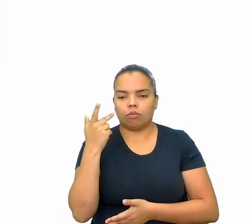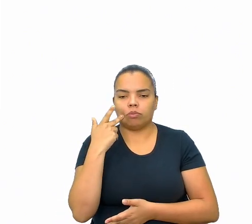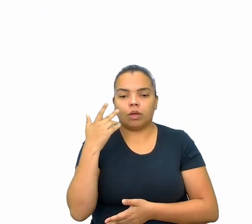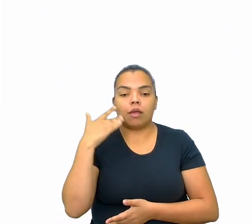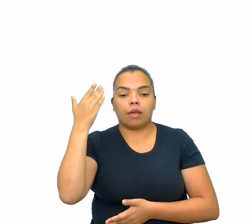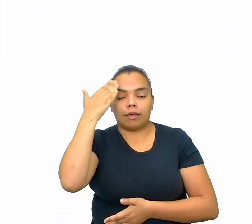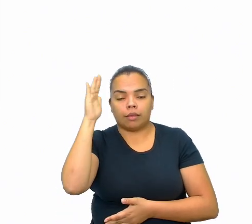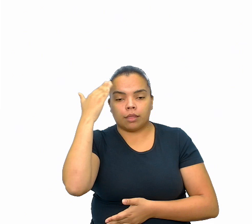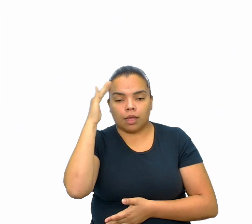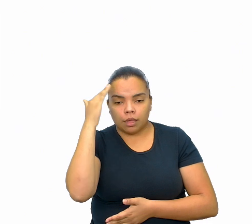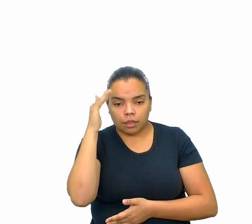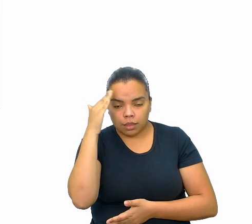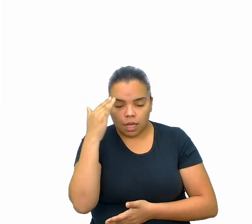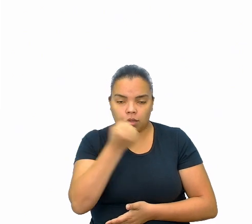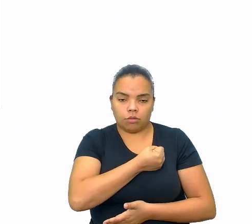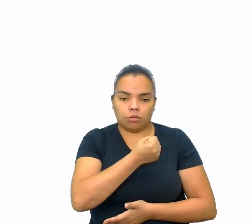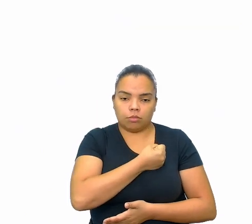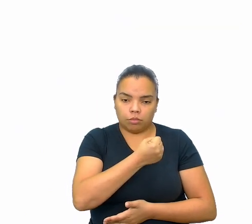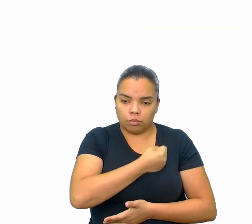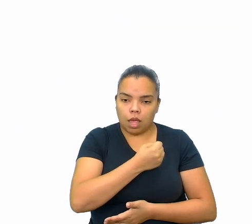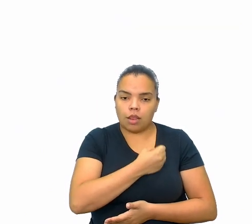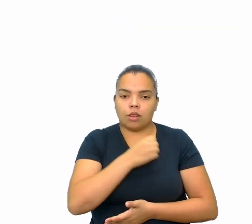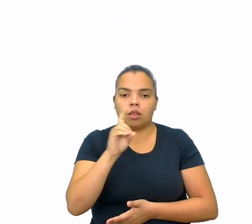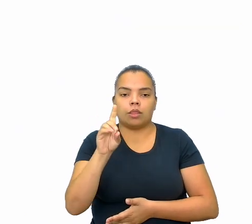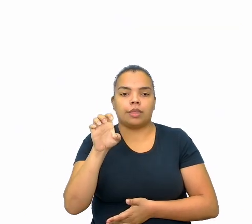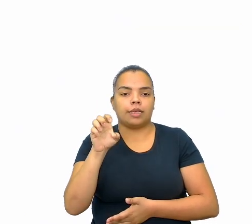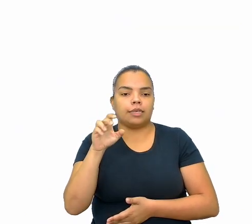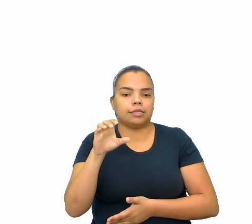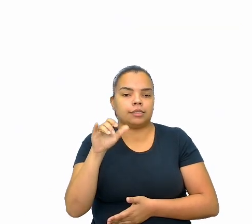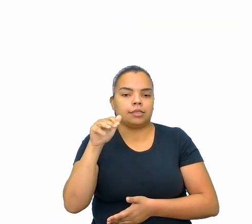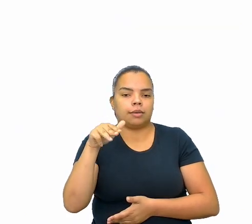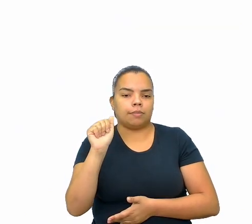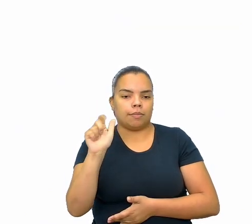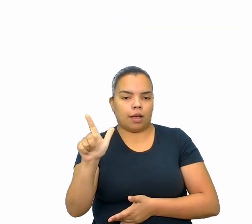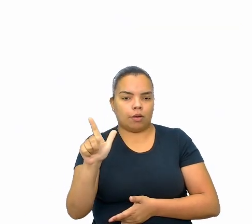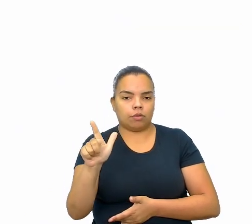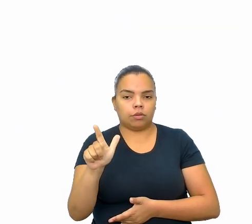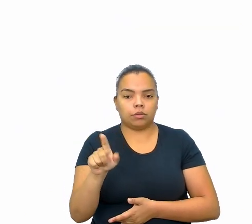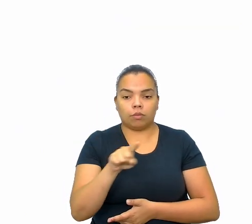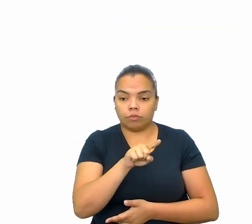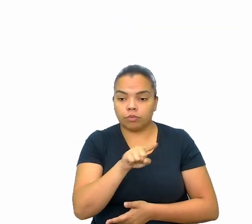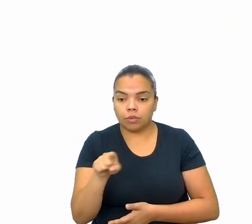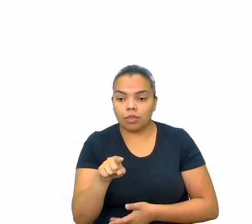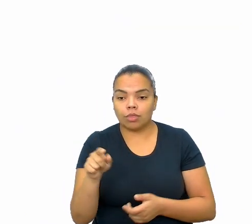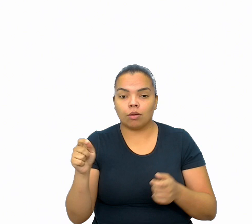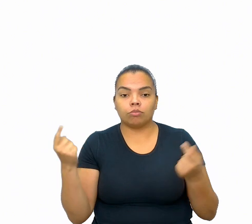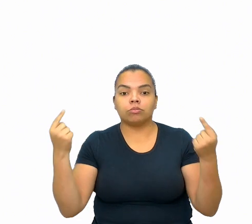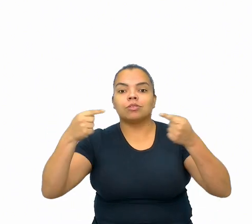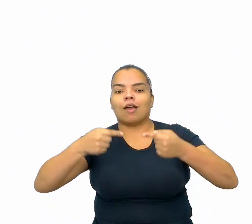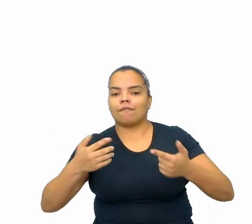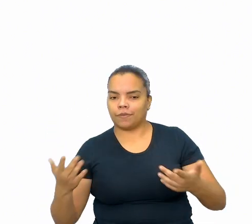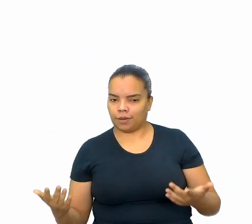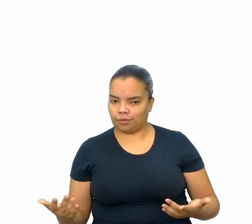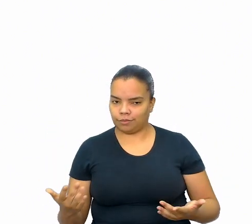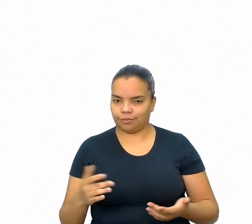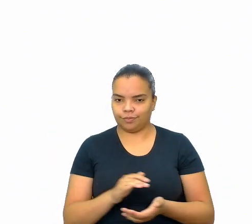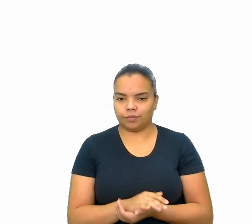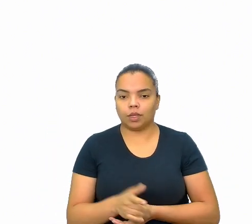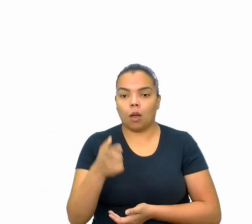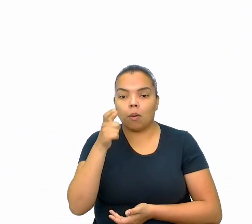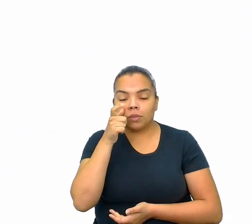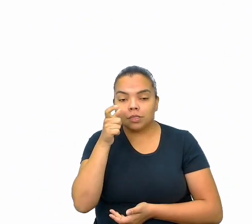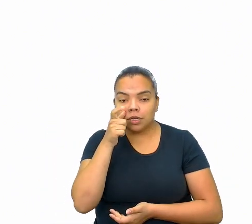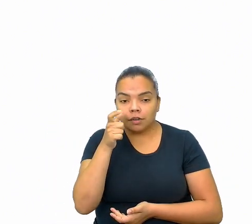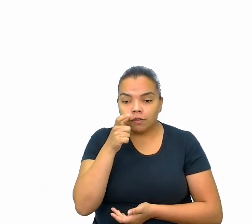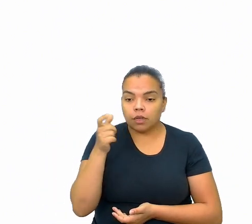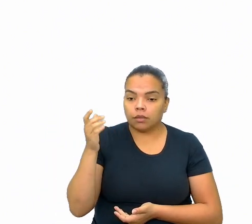compreendendo o sistema de numeração decimal. Nós trouxemos aí um desafio para vocês, né? Observando